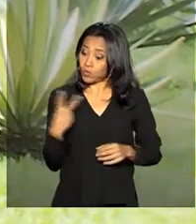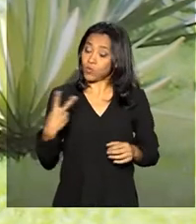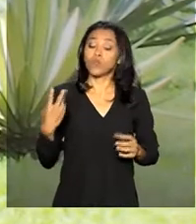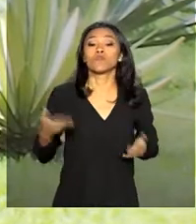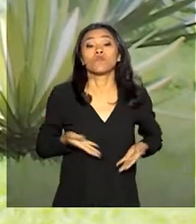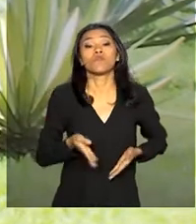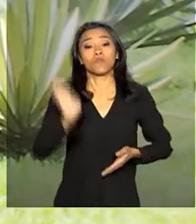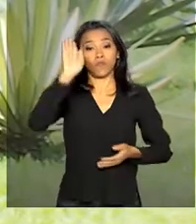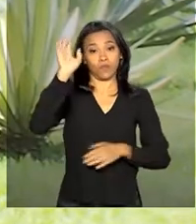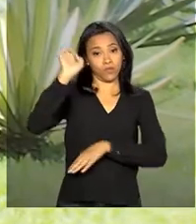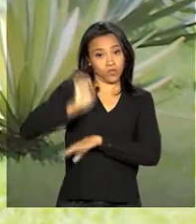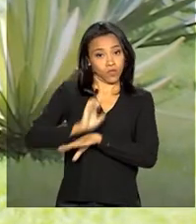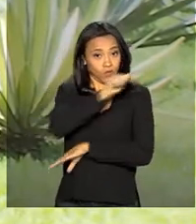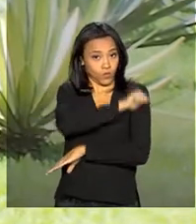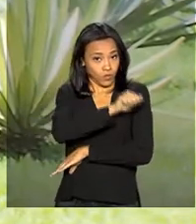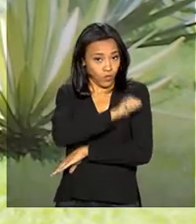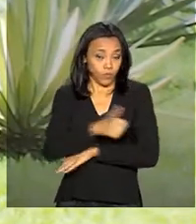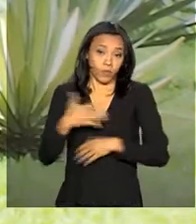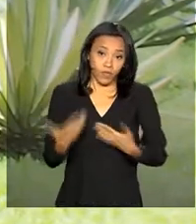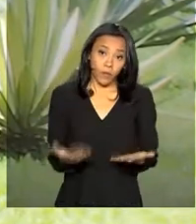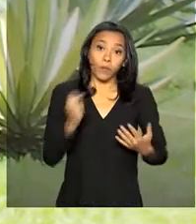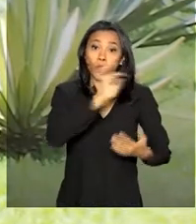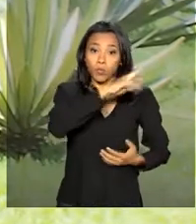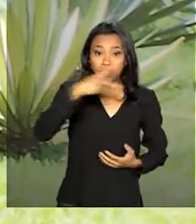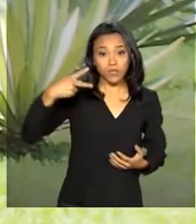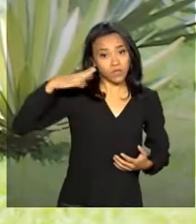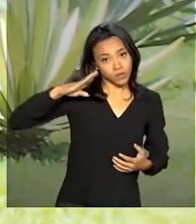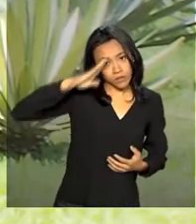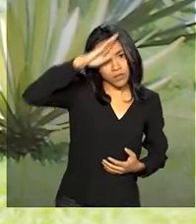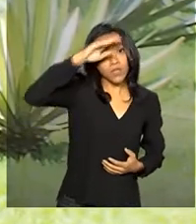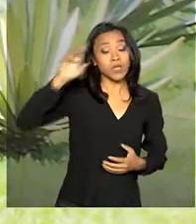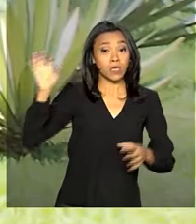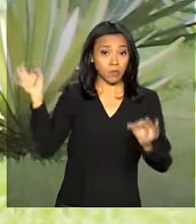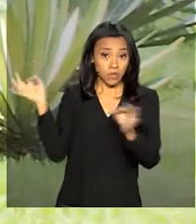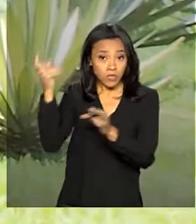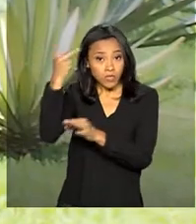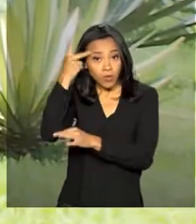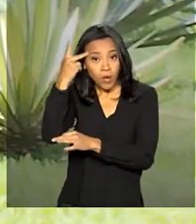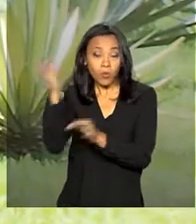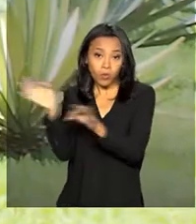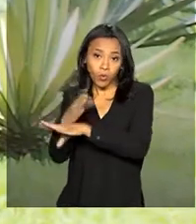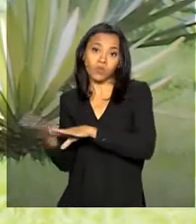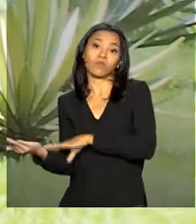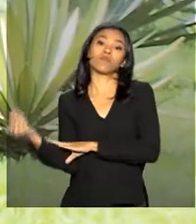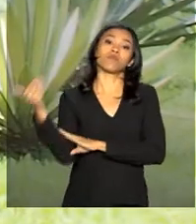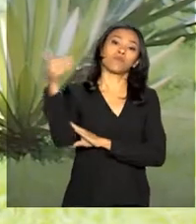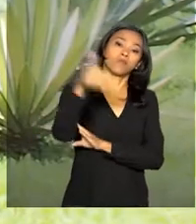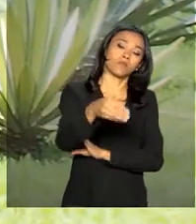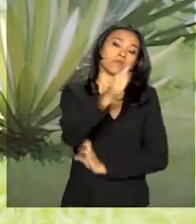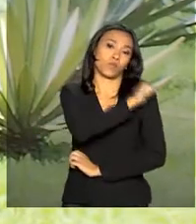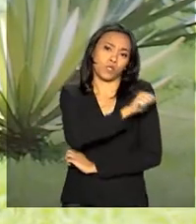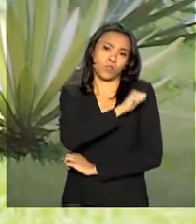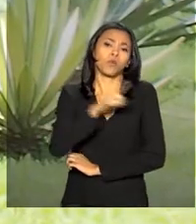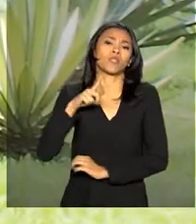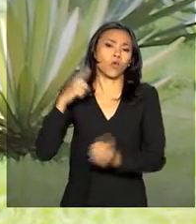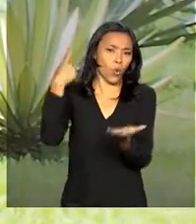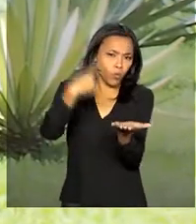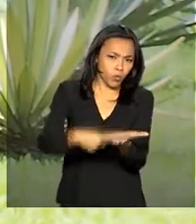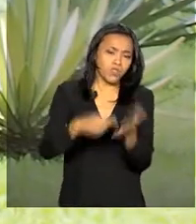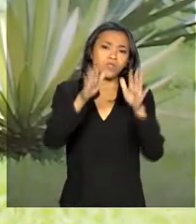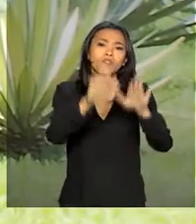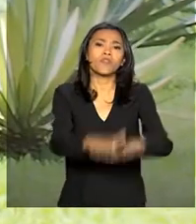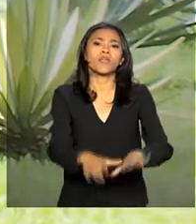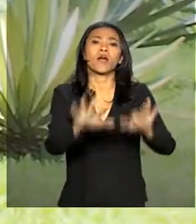janeiro já o presidente eleito já emocional depois são paulo deve servir também para o rio de janeiro e tem compromissos por lá e deve ficar com a família durante